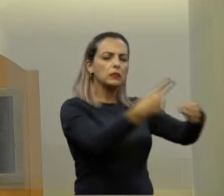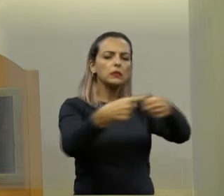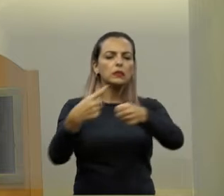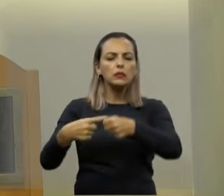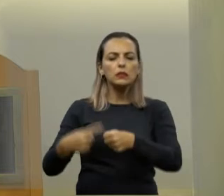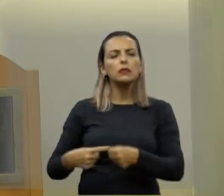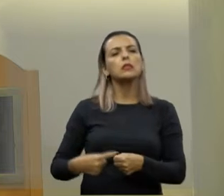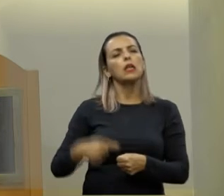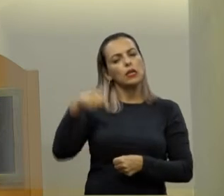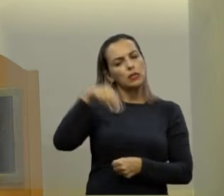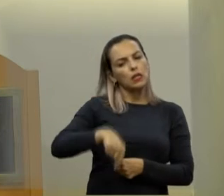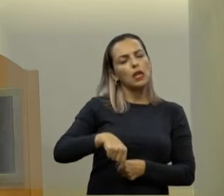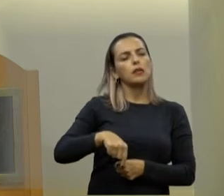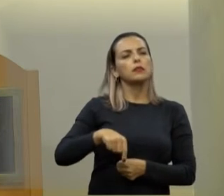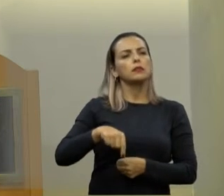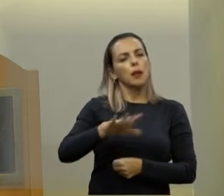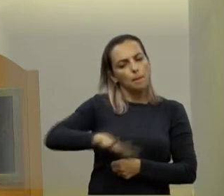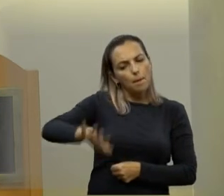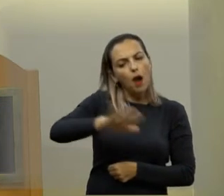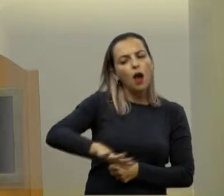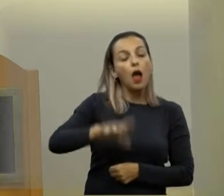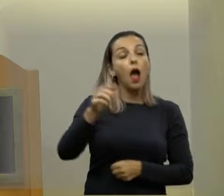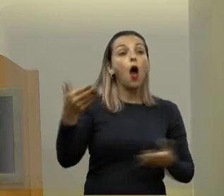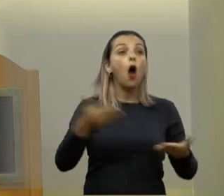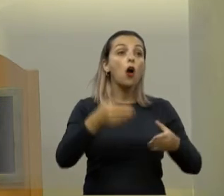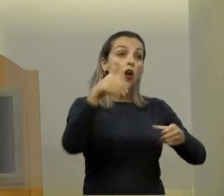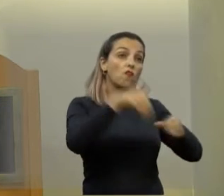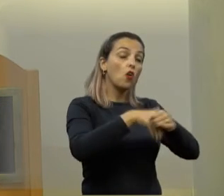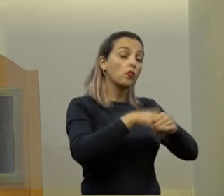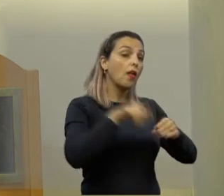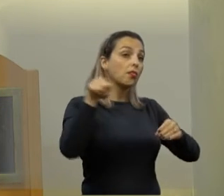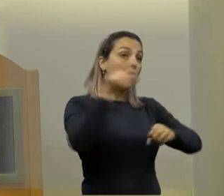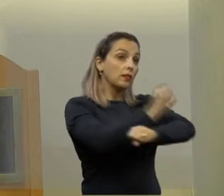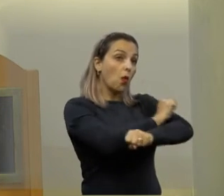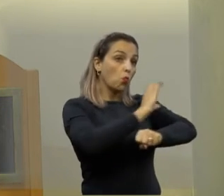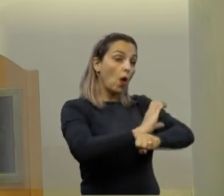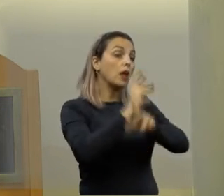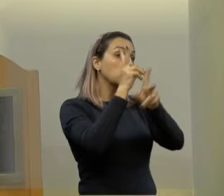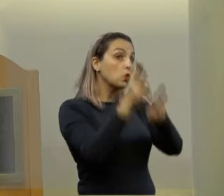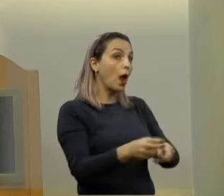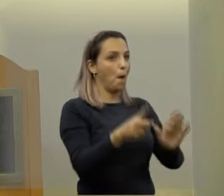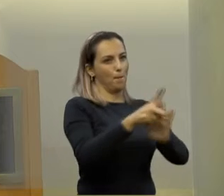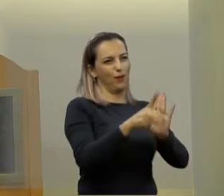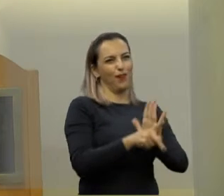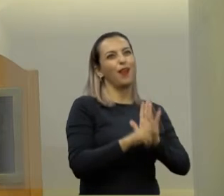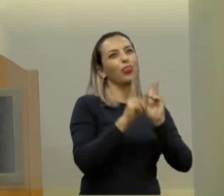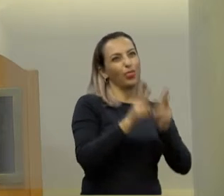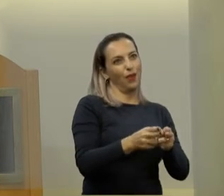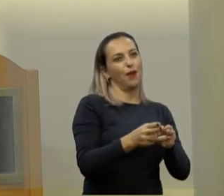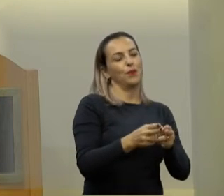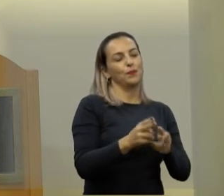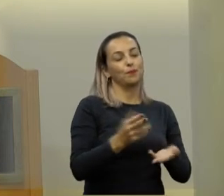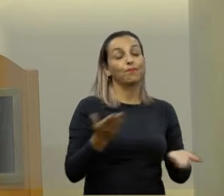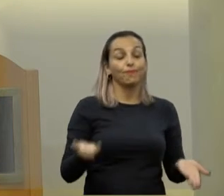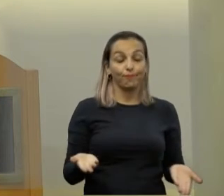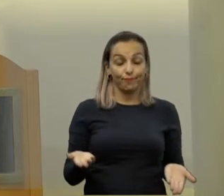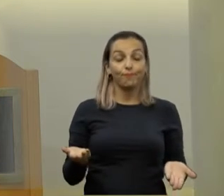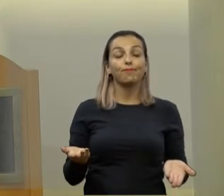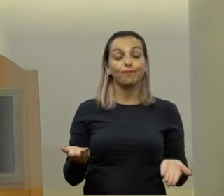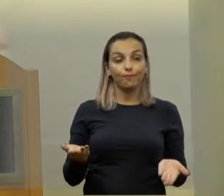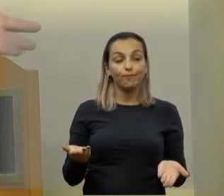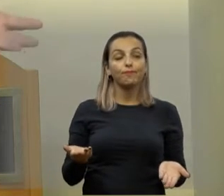aqui no interior hoje tá sendo votado em São Carlos também então